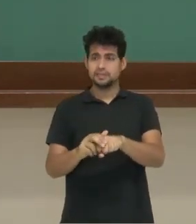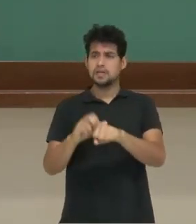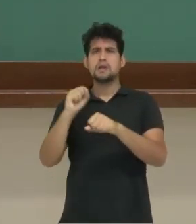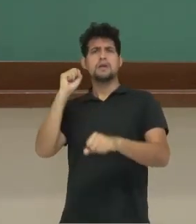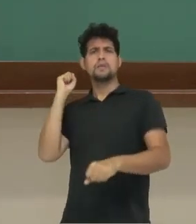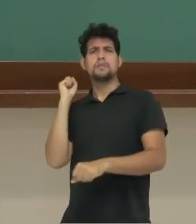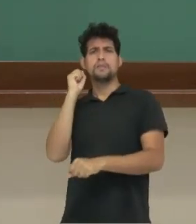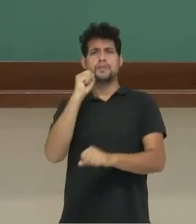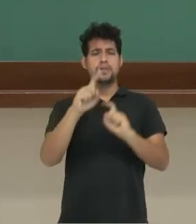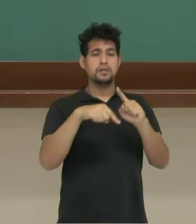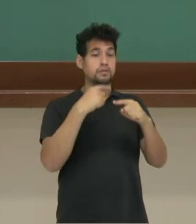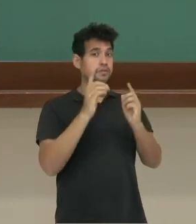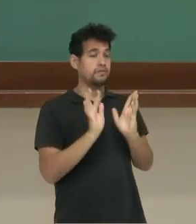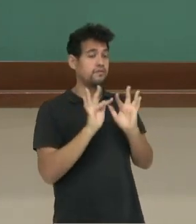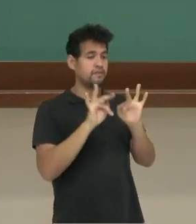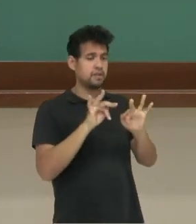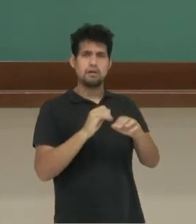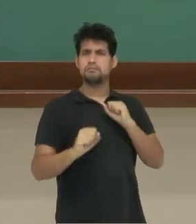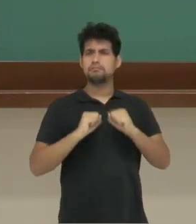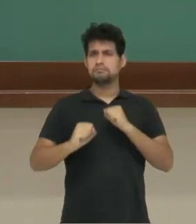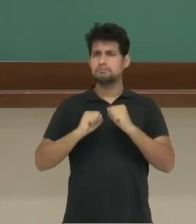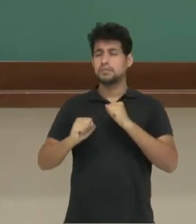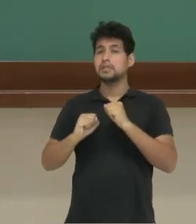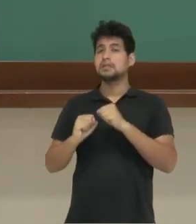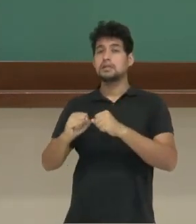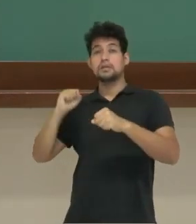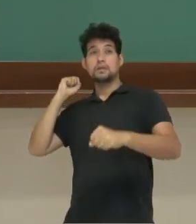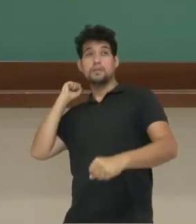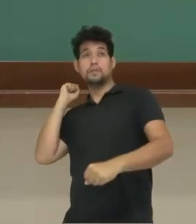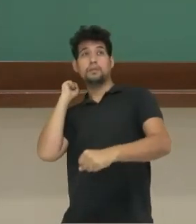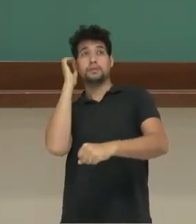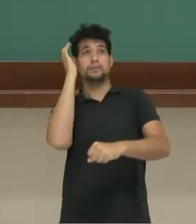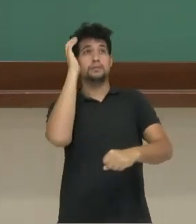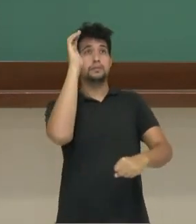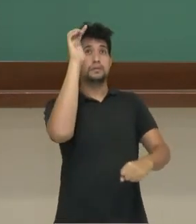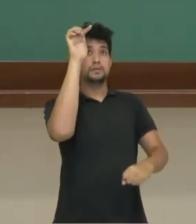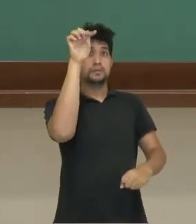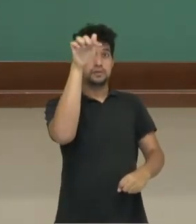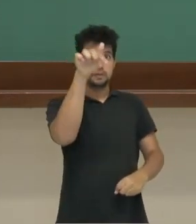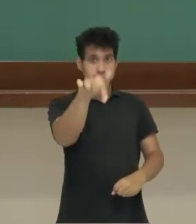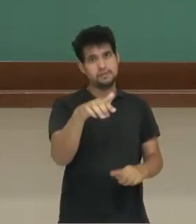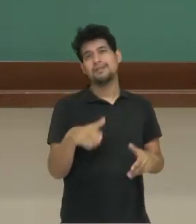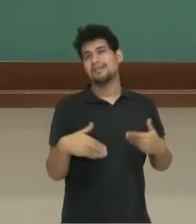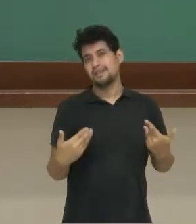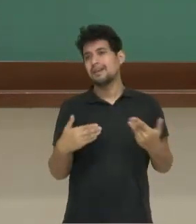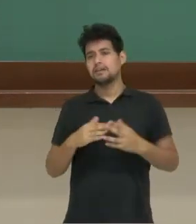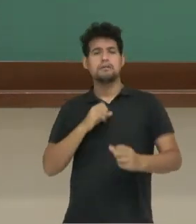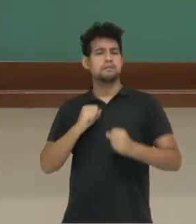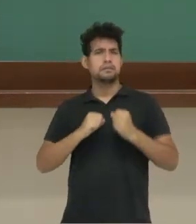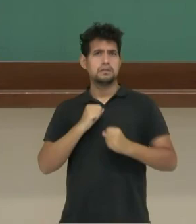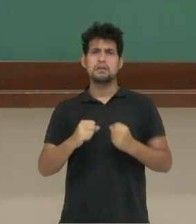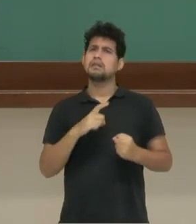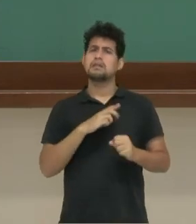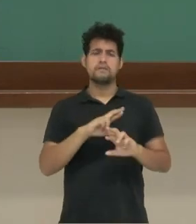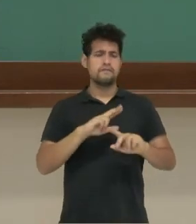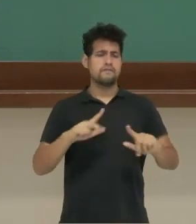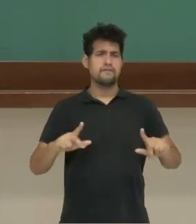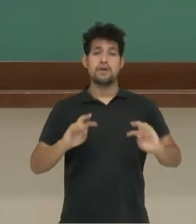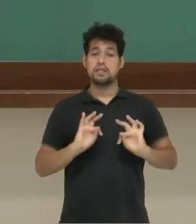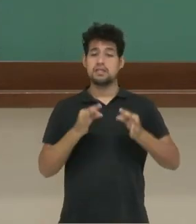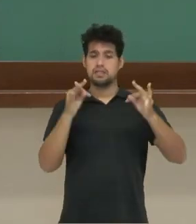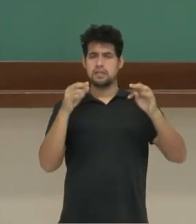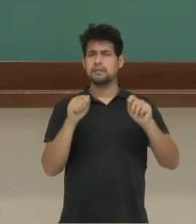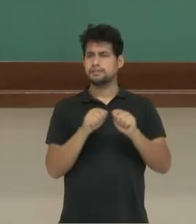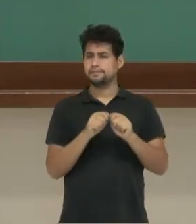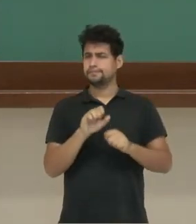e no final dessa corrida ele solta o dardo. Claro que essa corrida tem toda uma técnica para ser